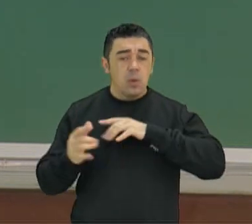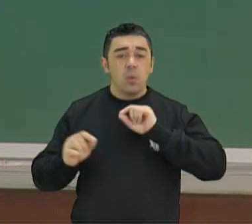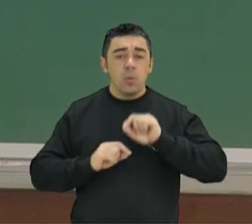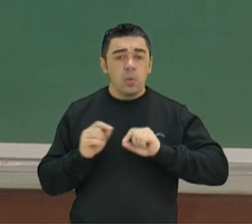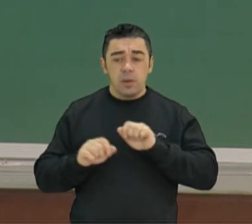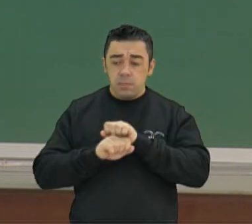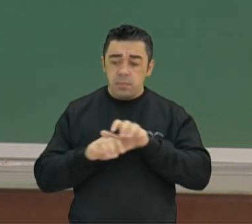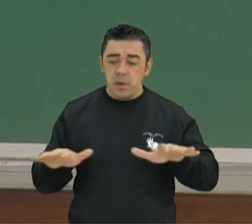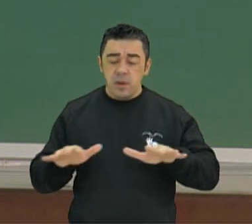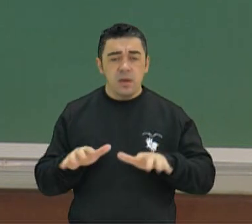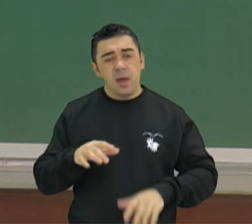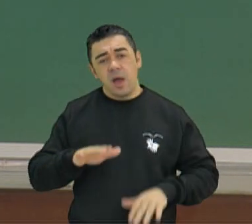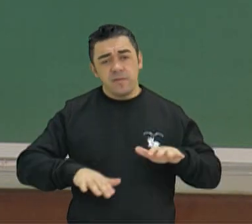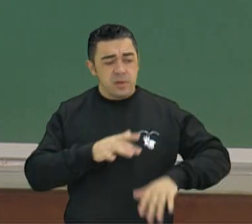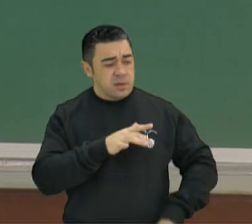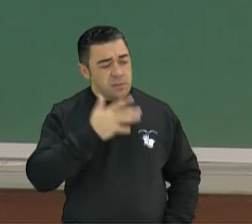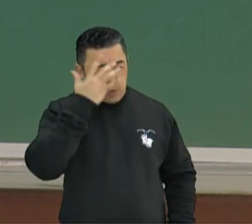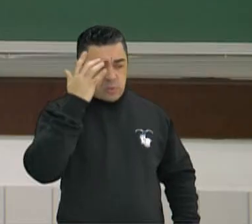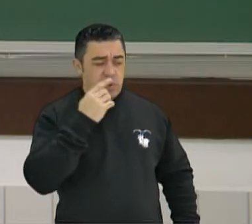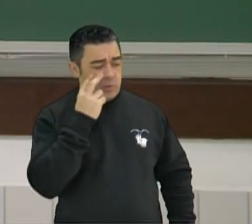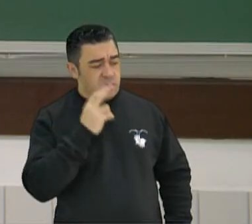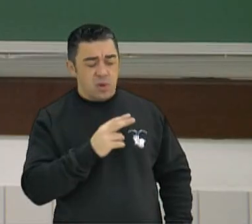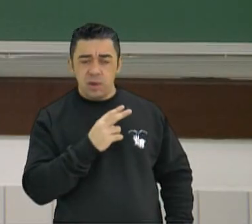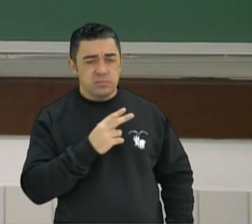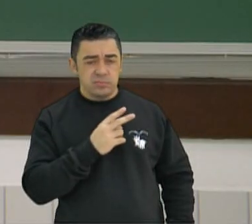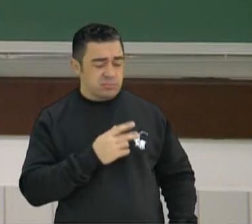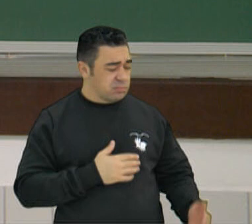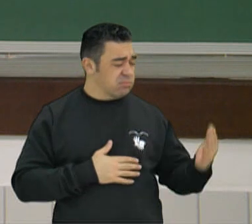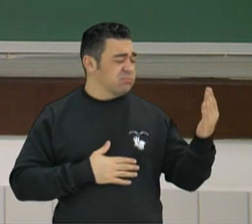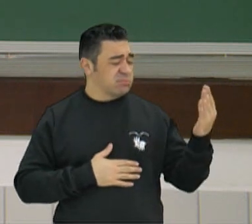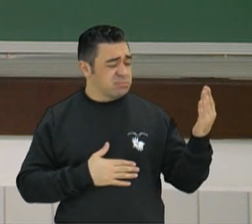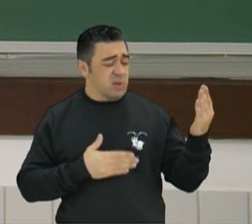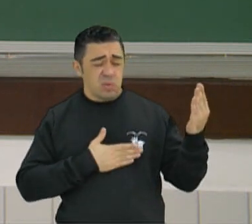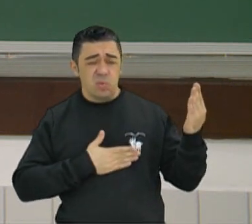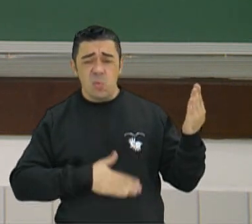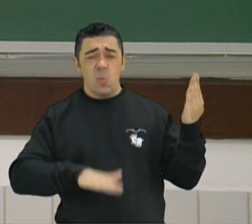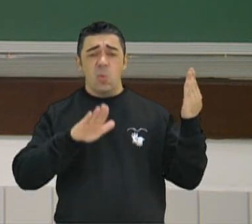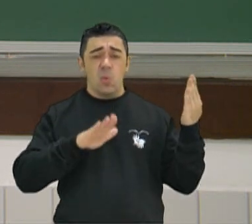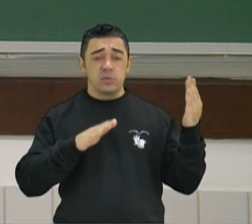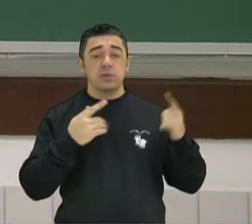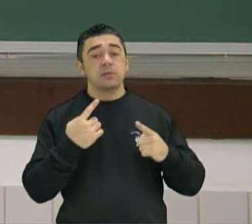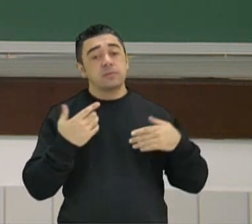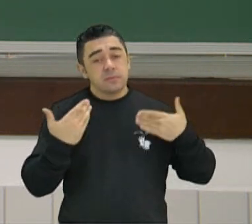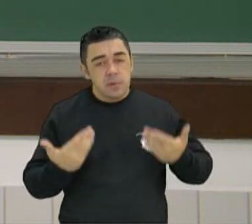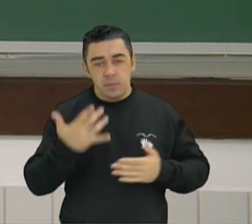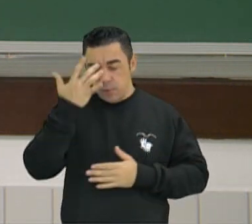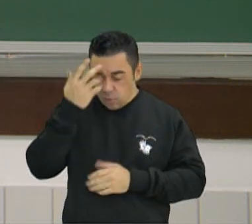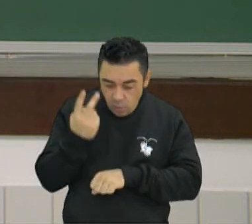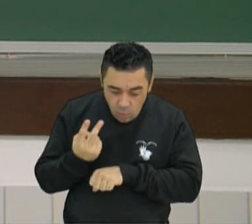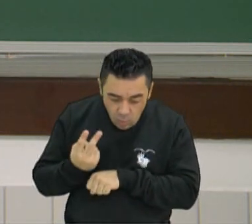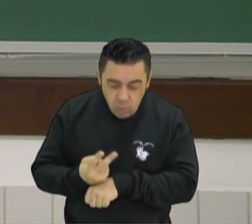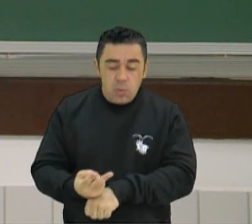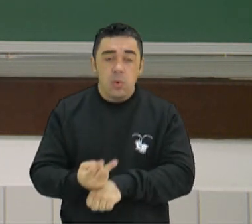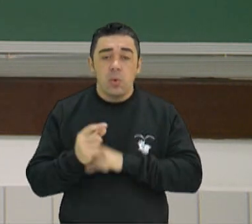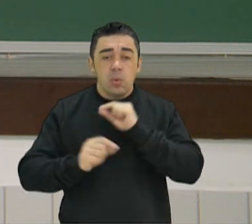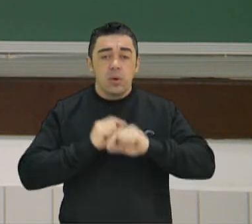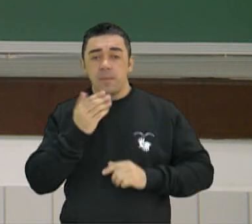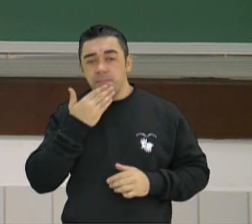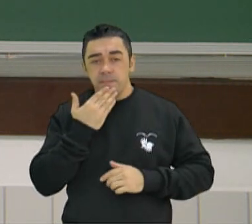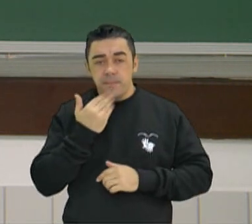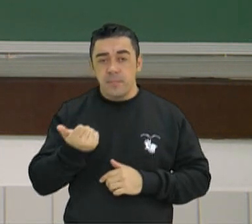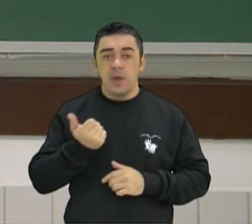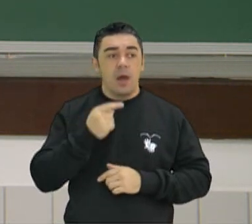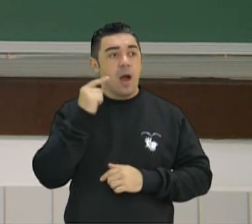uma insatisfação nas pessoas, e a partir dessa insatisfação é que as pessoas vão buscar os meios para alcançar